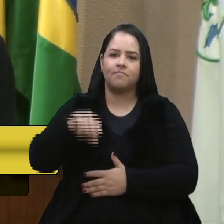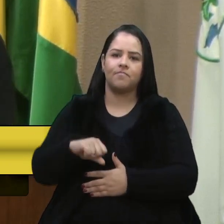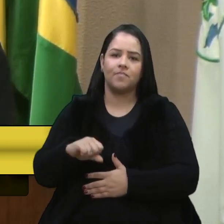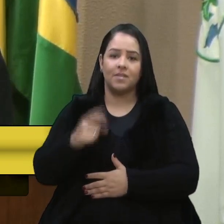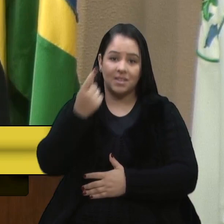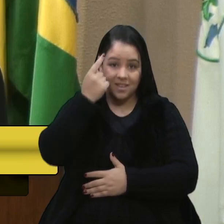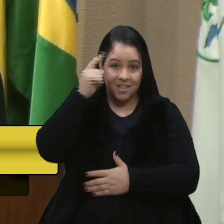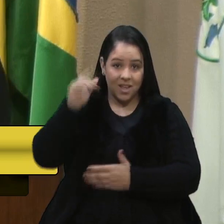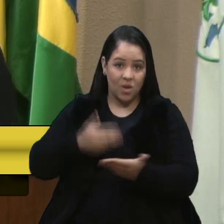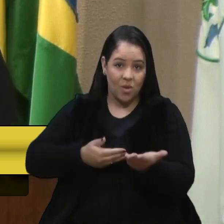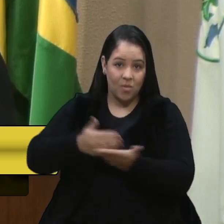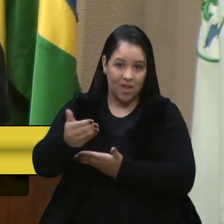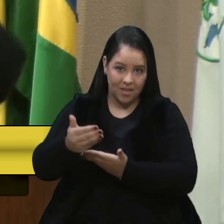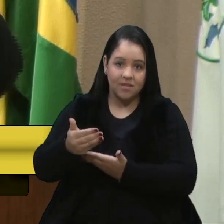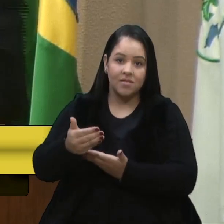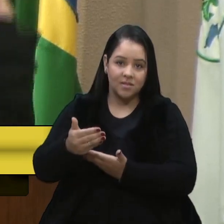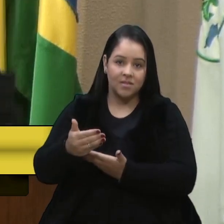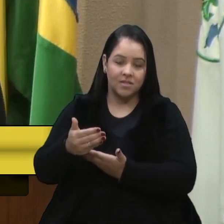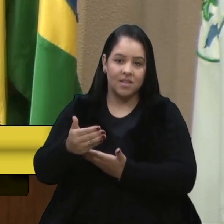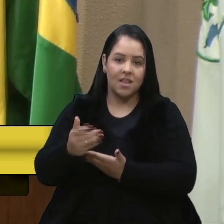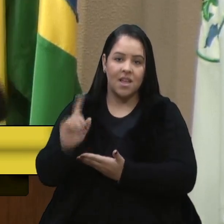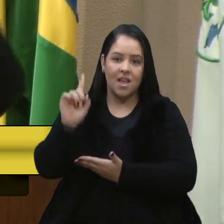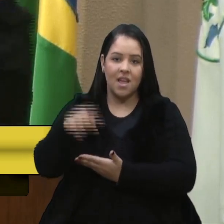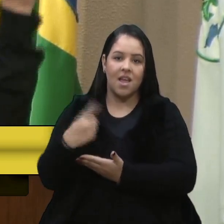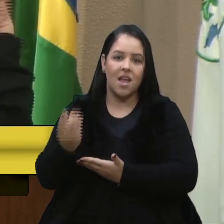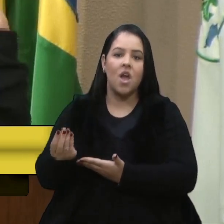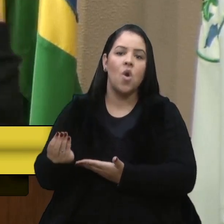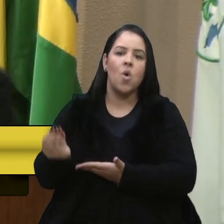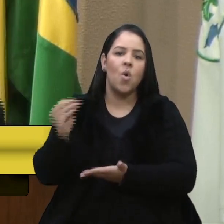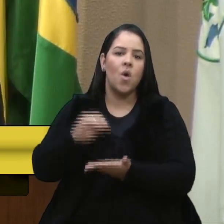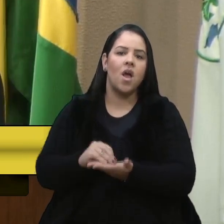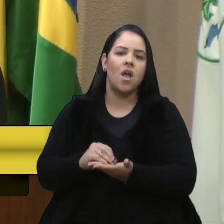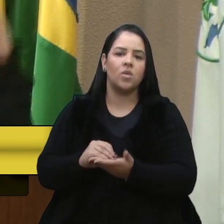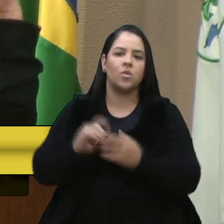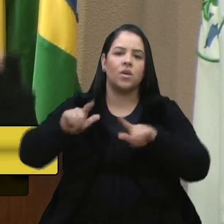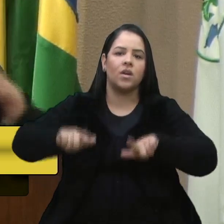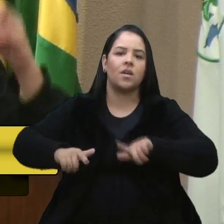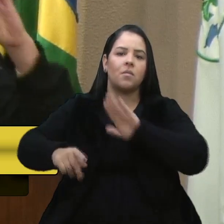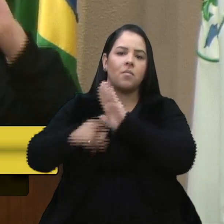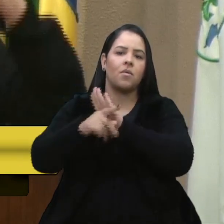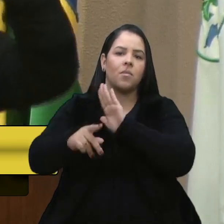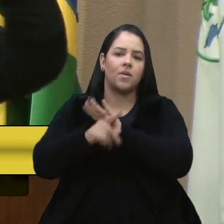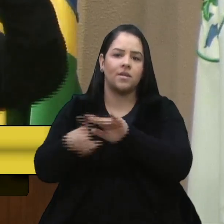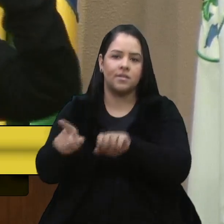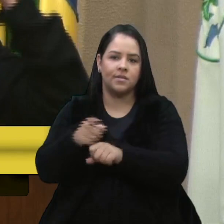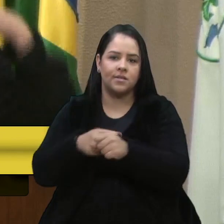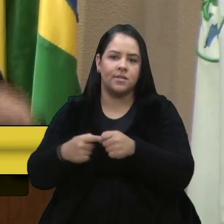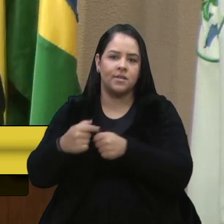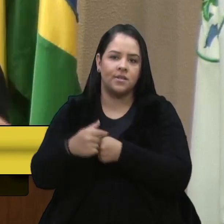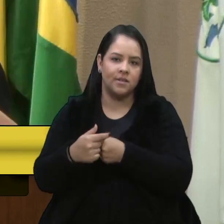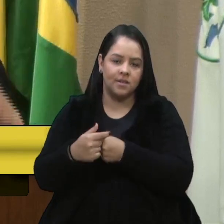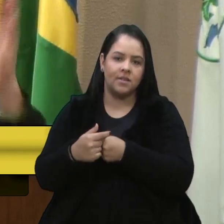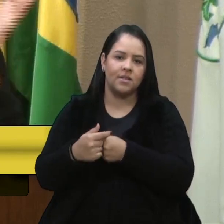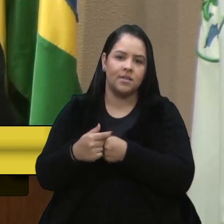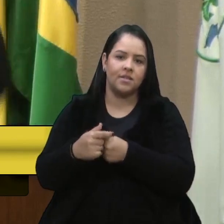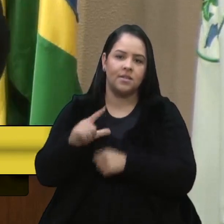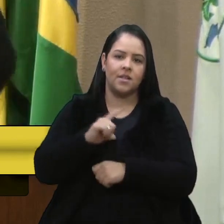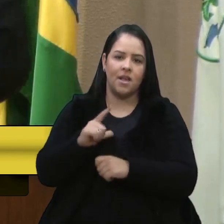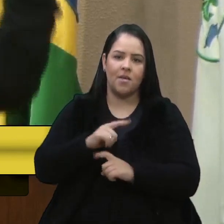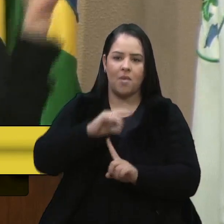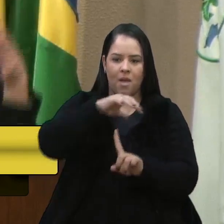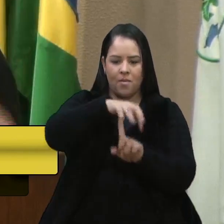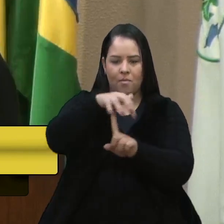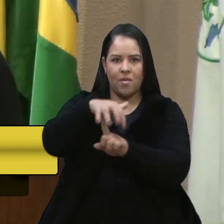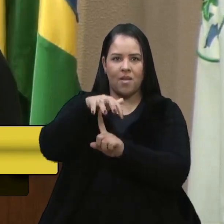ideia inicial é que seja colocado em pontos específicos da cidade barraquinhas que